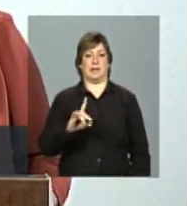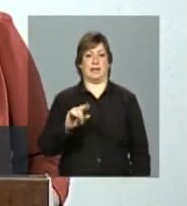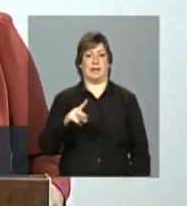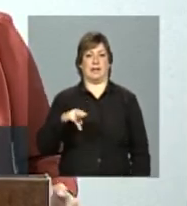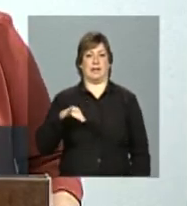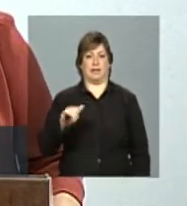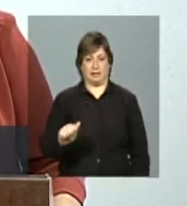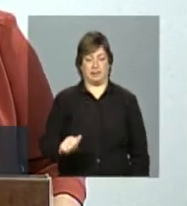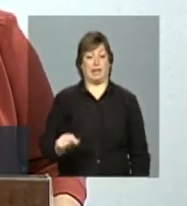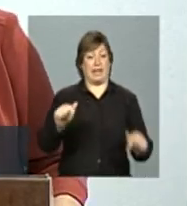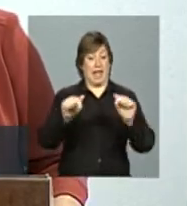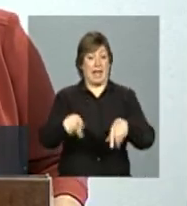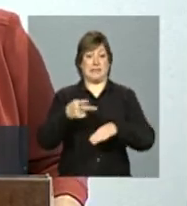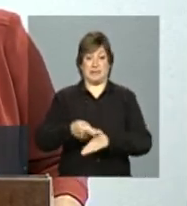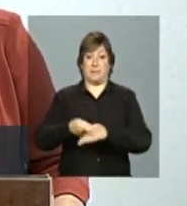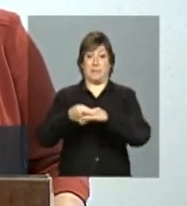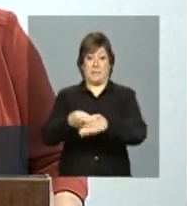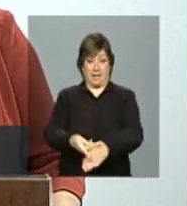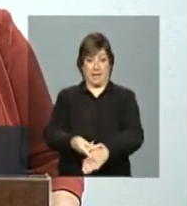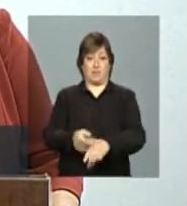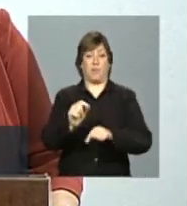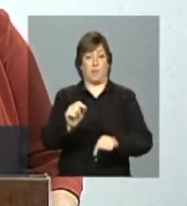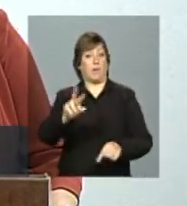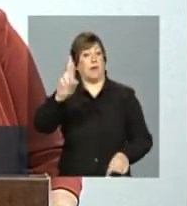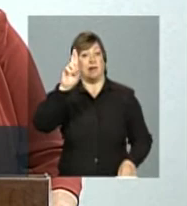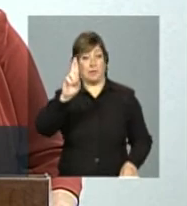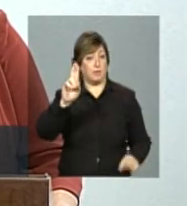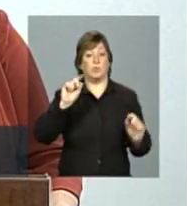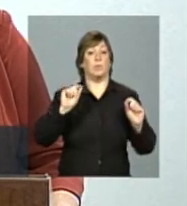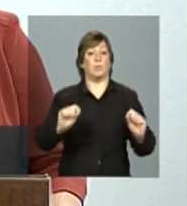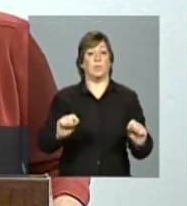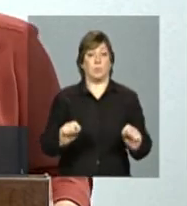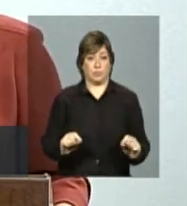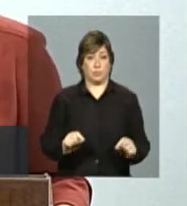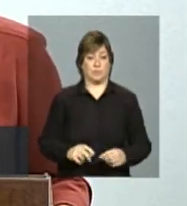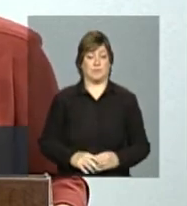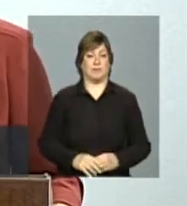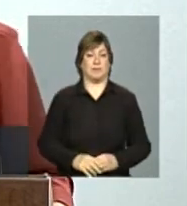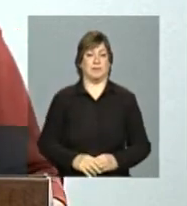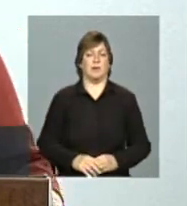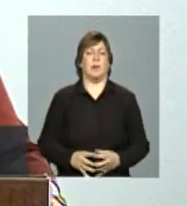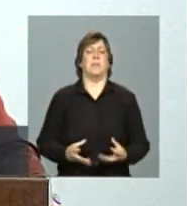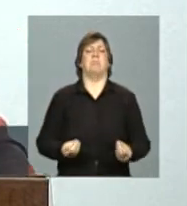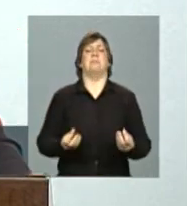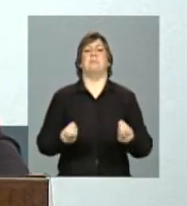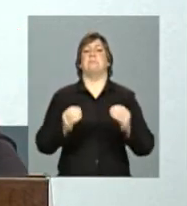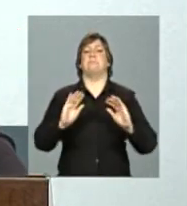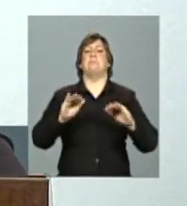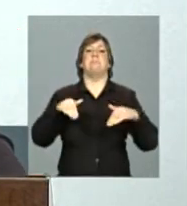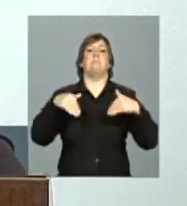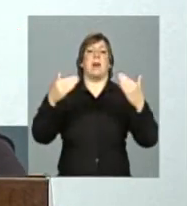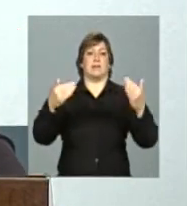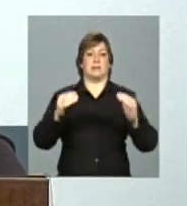esse prêmio representa ainda muito mais